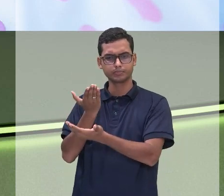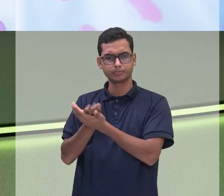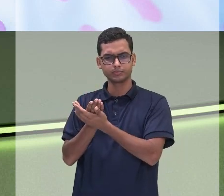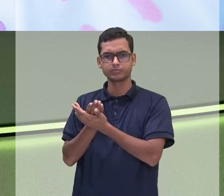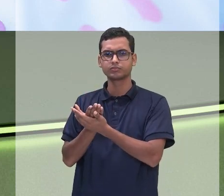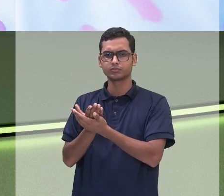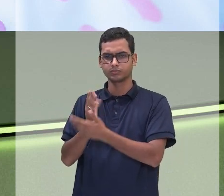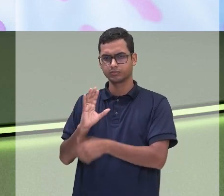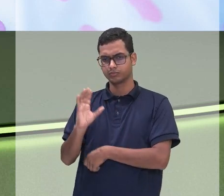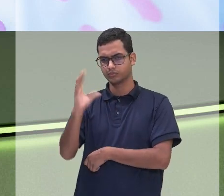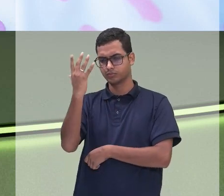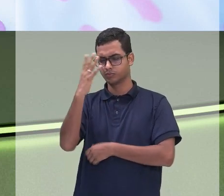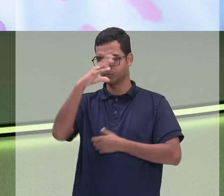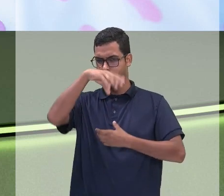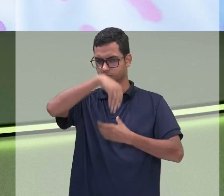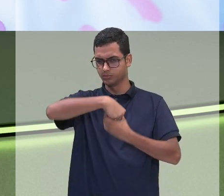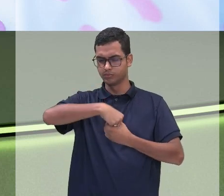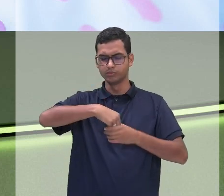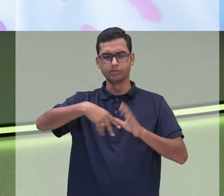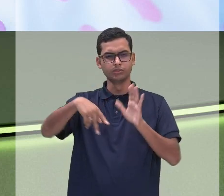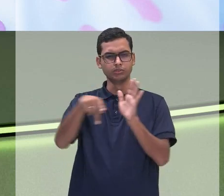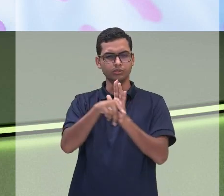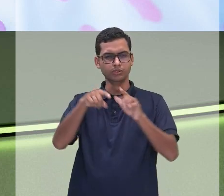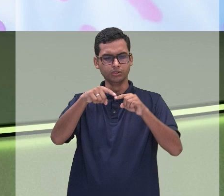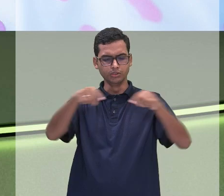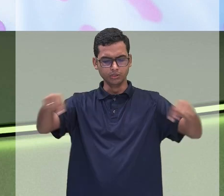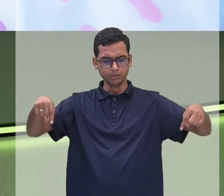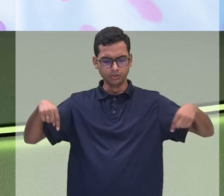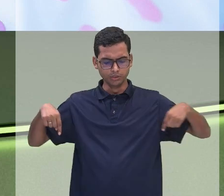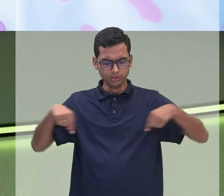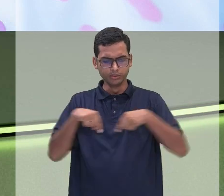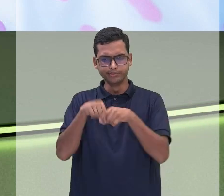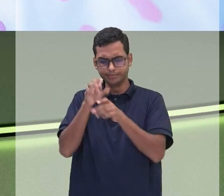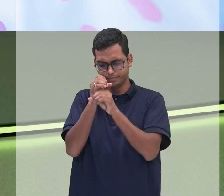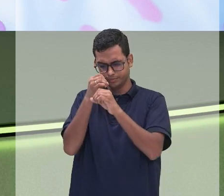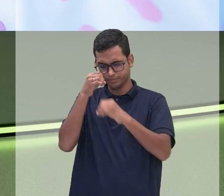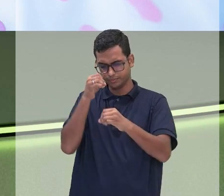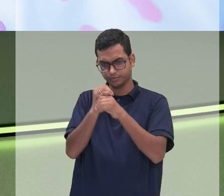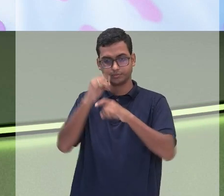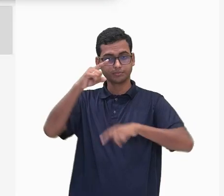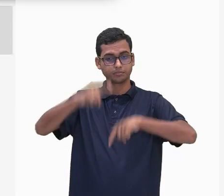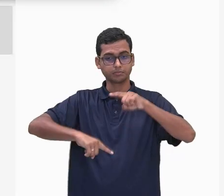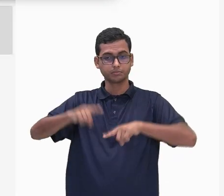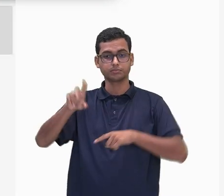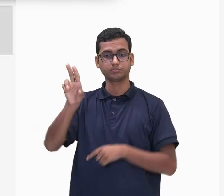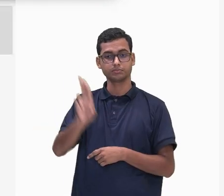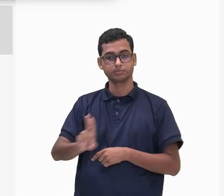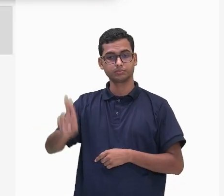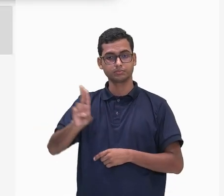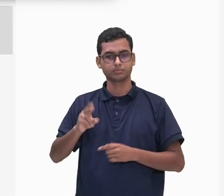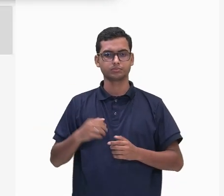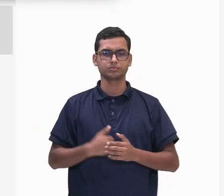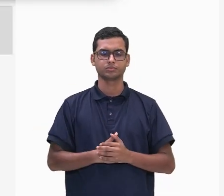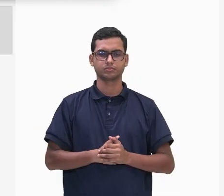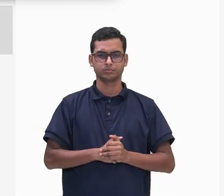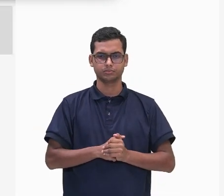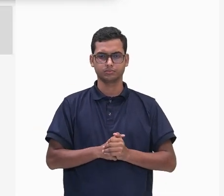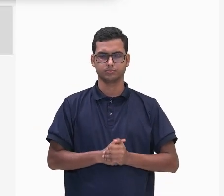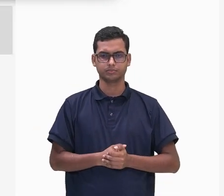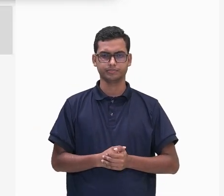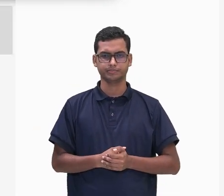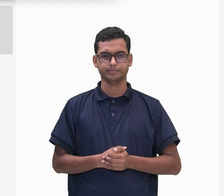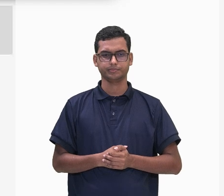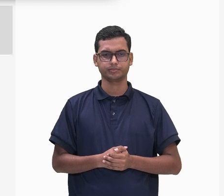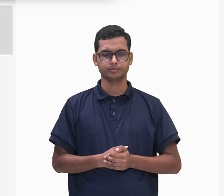em laboratório, né? O material que é utilizado nesse processo. E aí vamos observar o que são os tecidos.